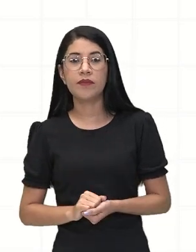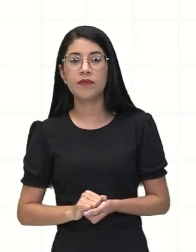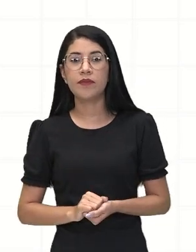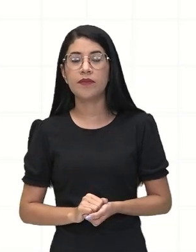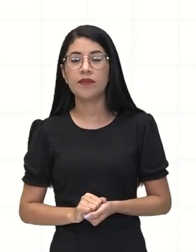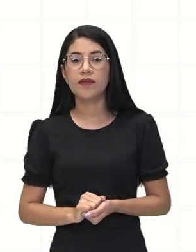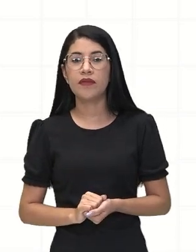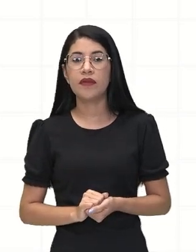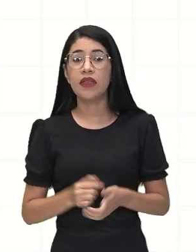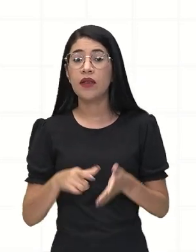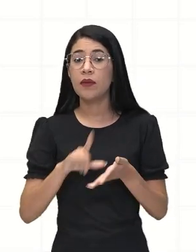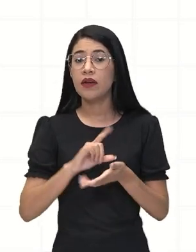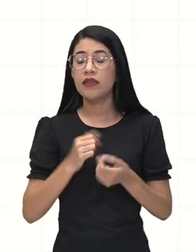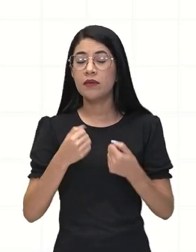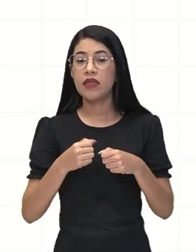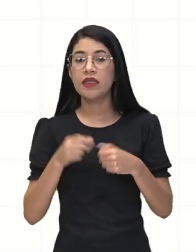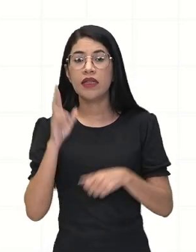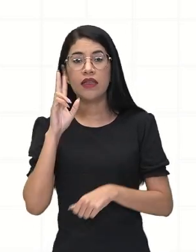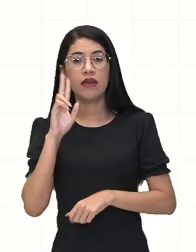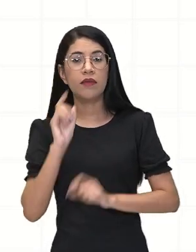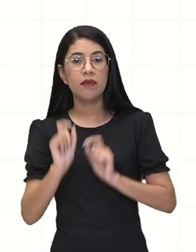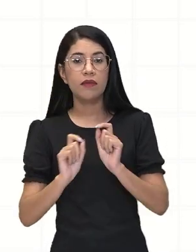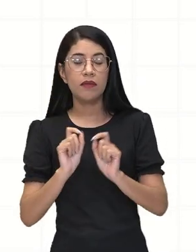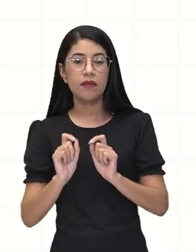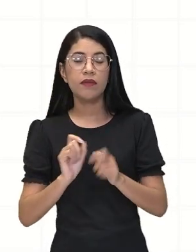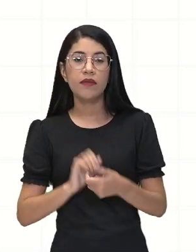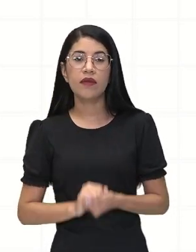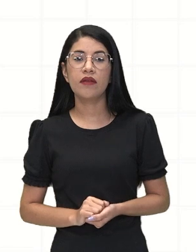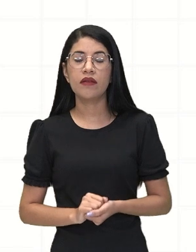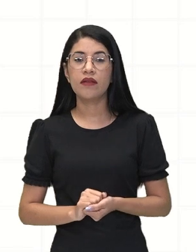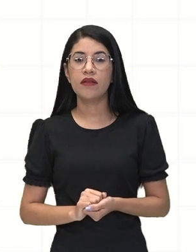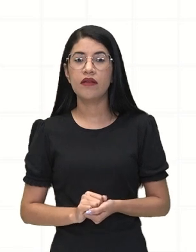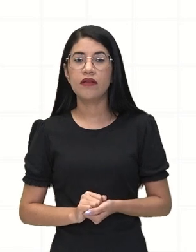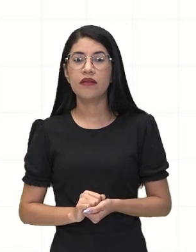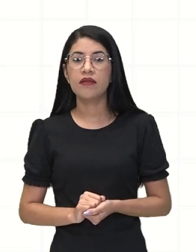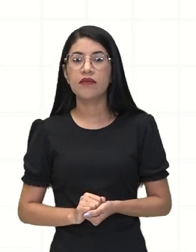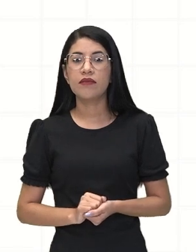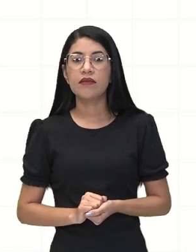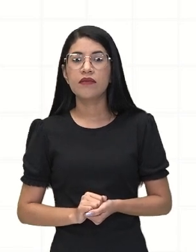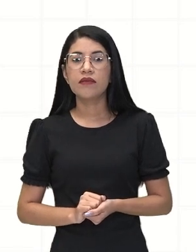primeira coisa que nós podemos lembrar, né, é o seguinte.